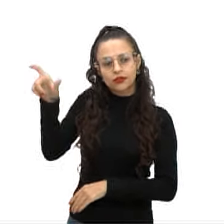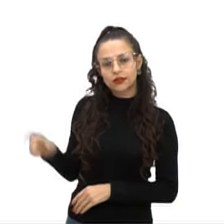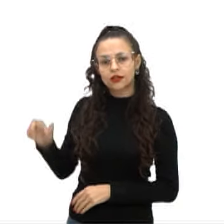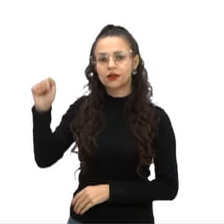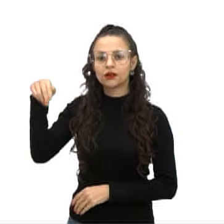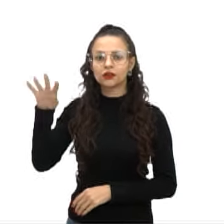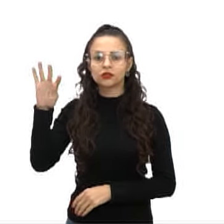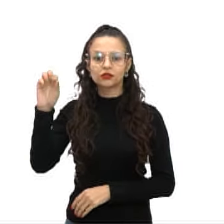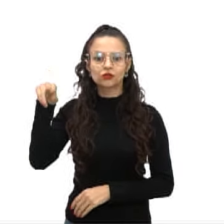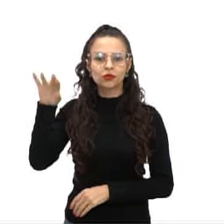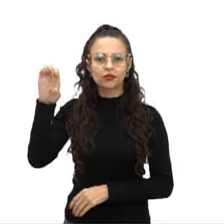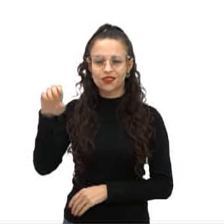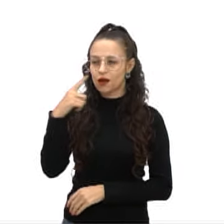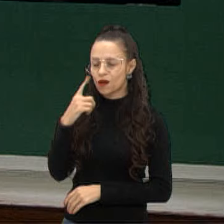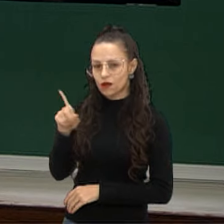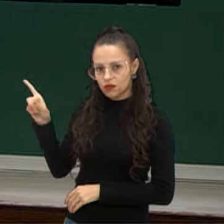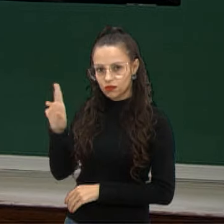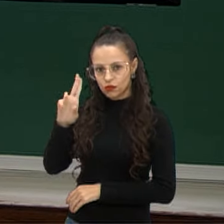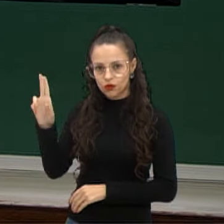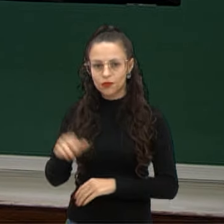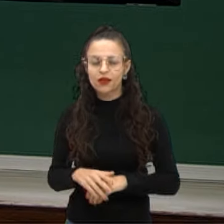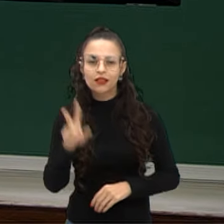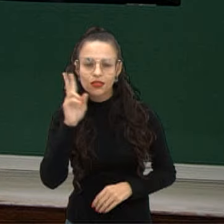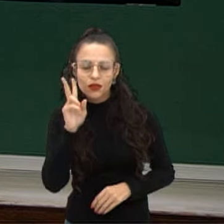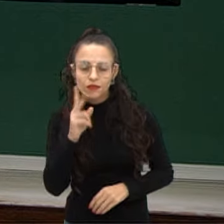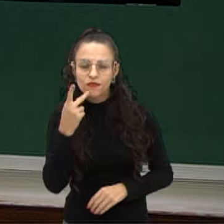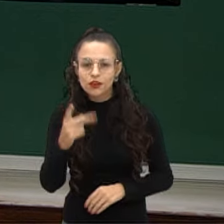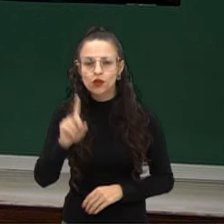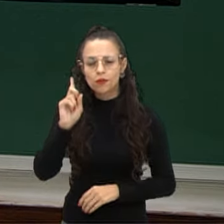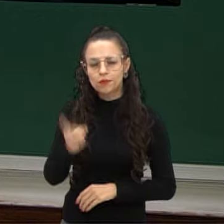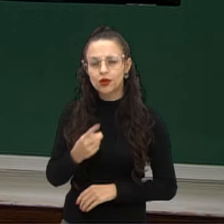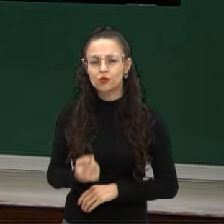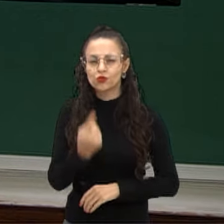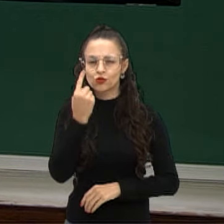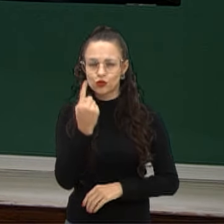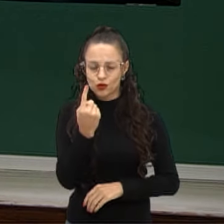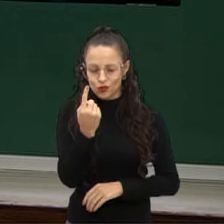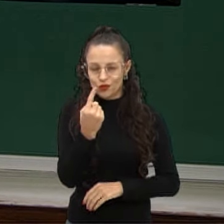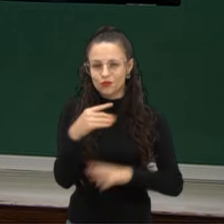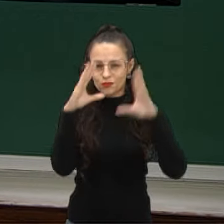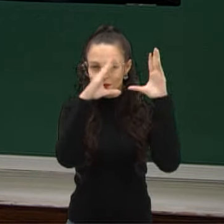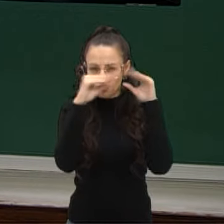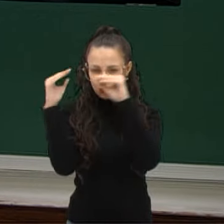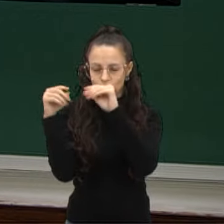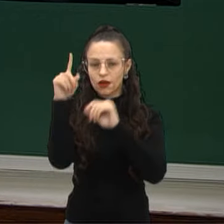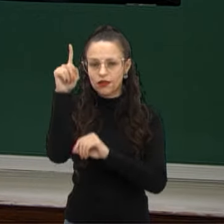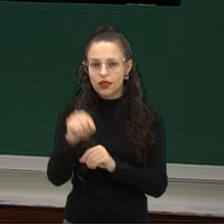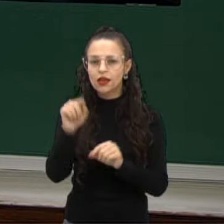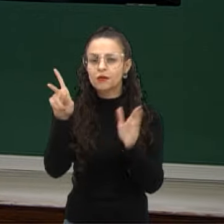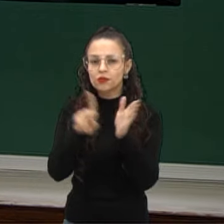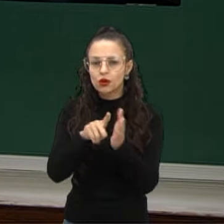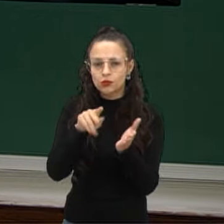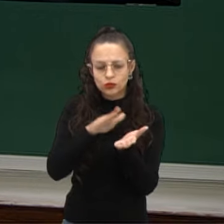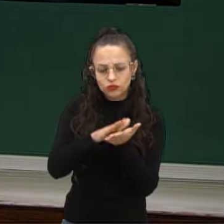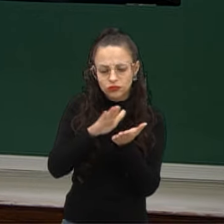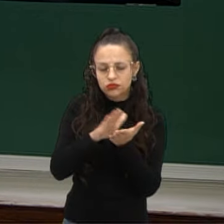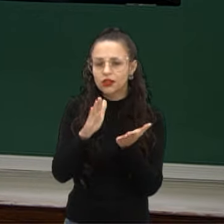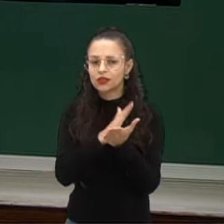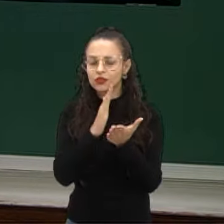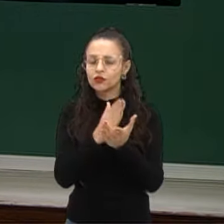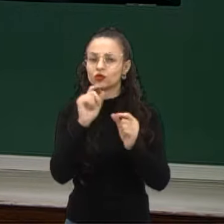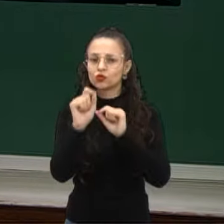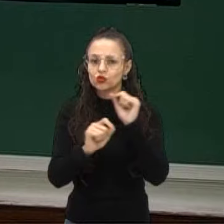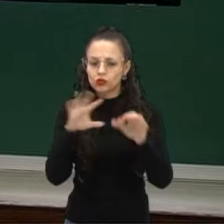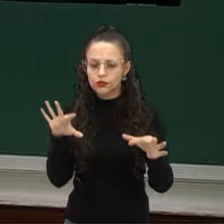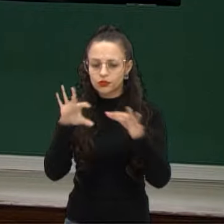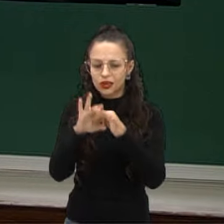tá, pessoal? E a Mil e Uma Noites, lembra que a gente falou na aula passada que se refere a um califa abássida, né?